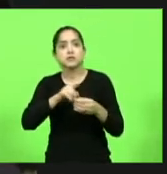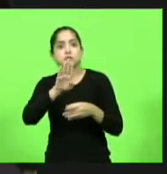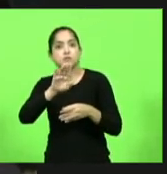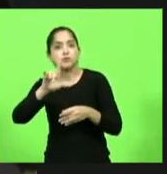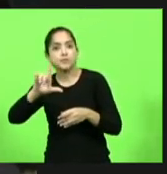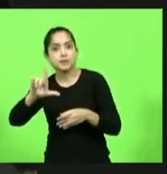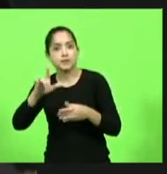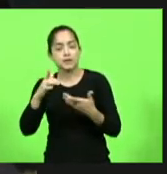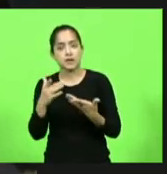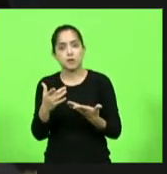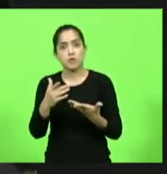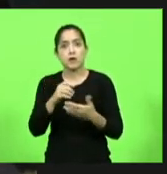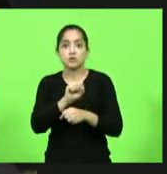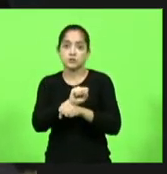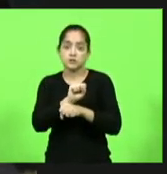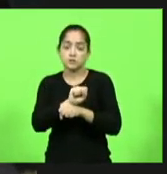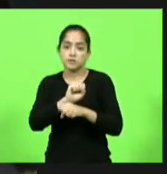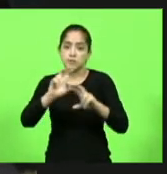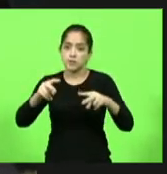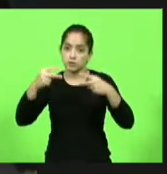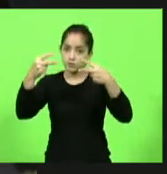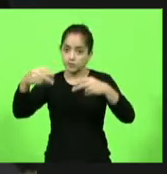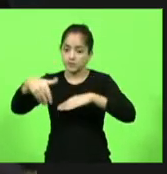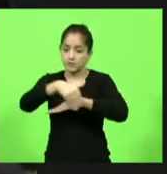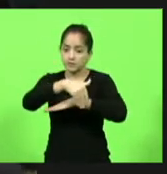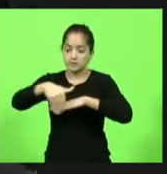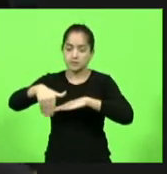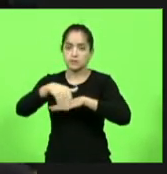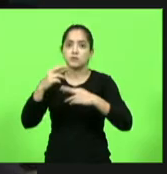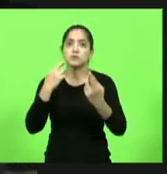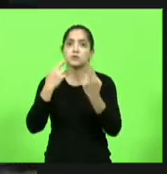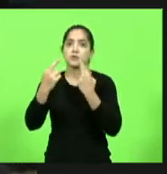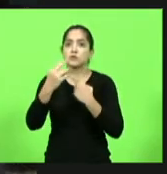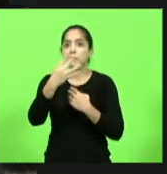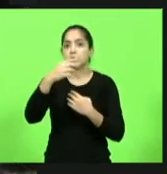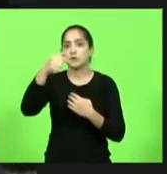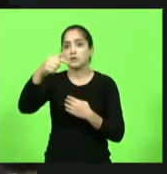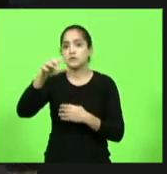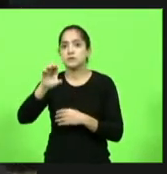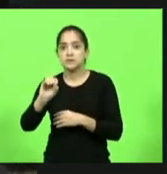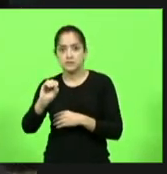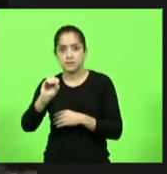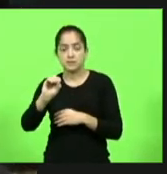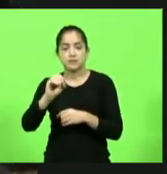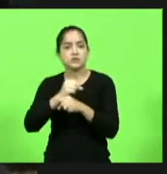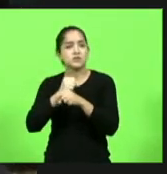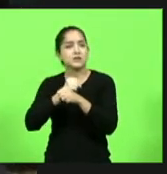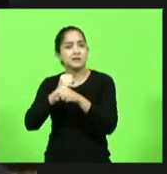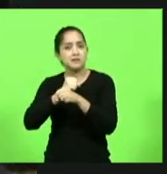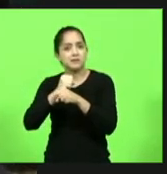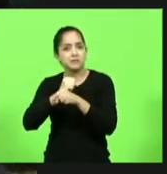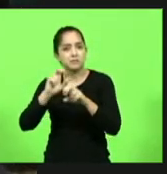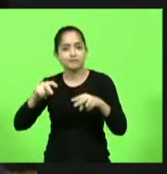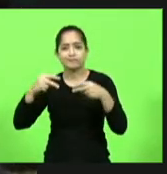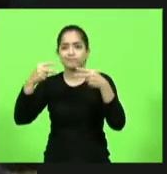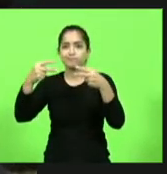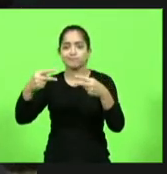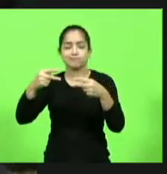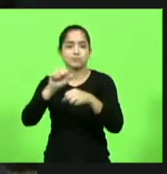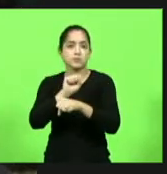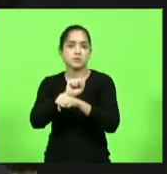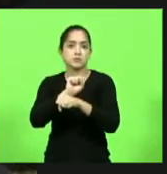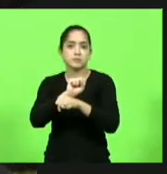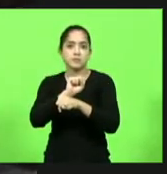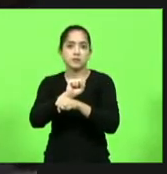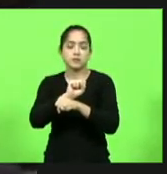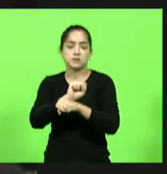aguardamos a duplicação da 470 há muitos anos. Né? Já se passaram dois períodos